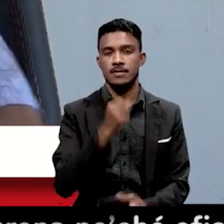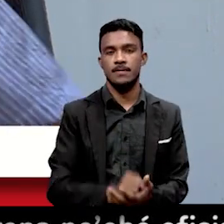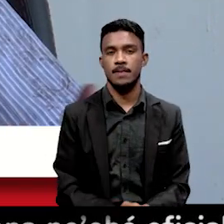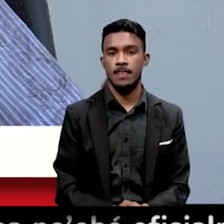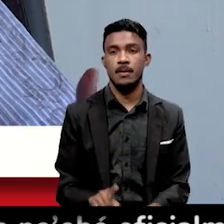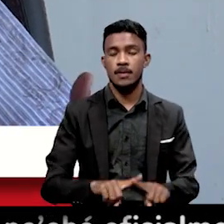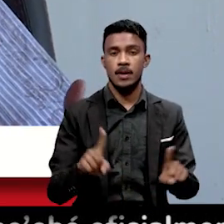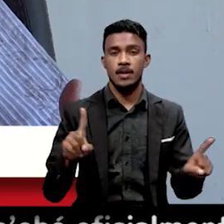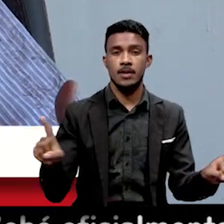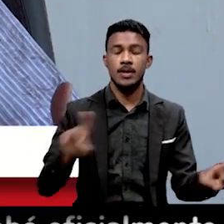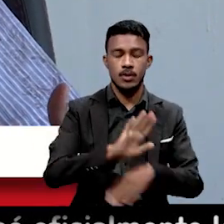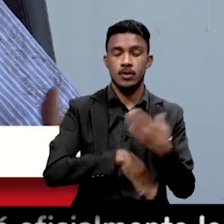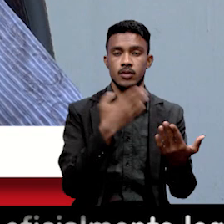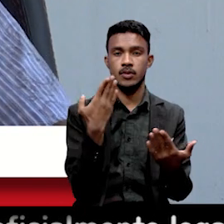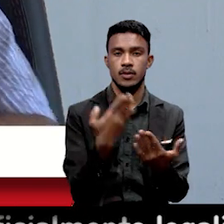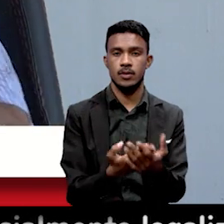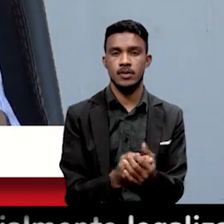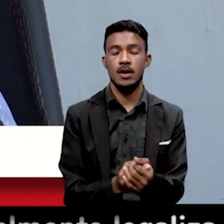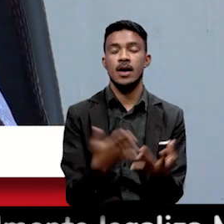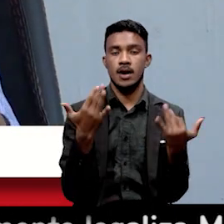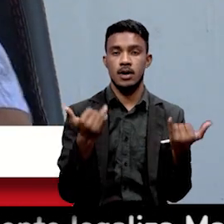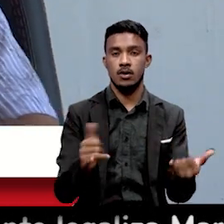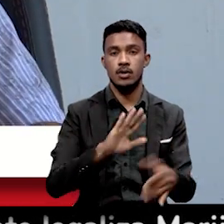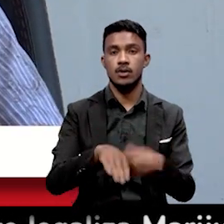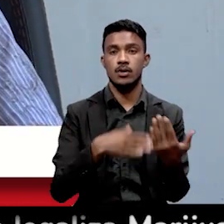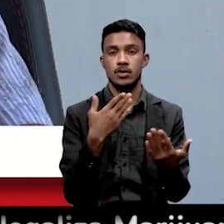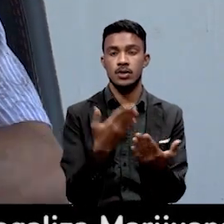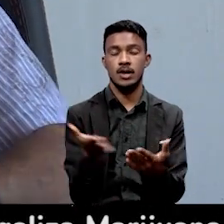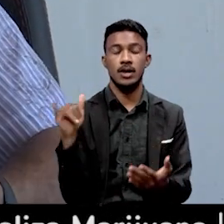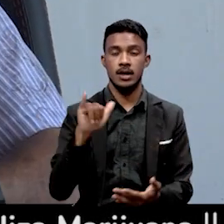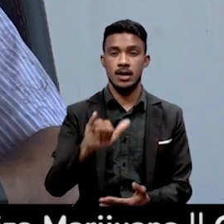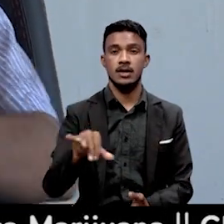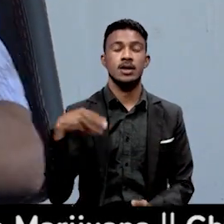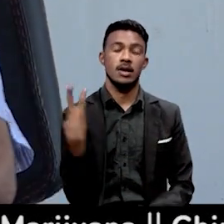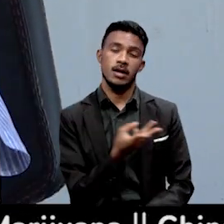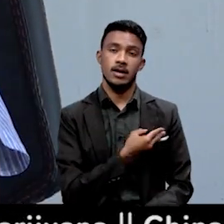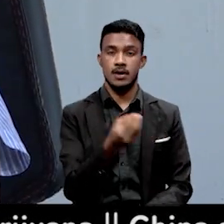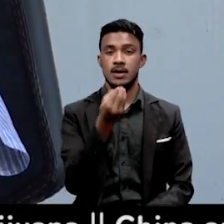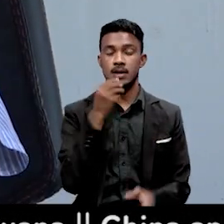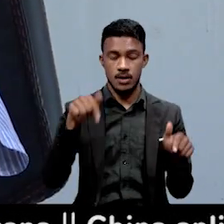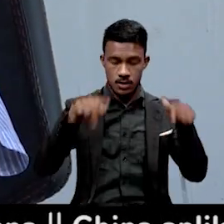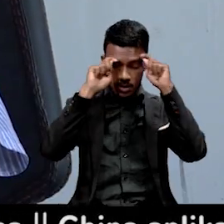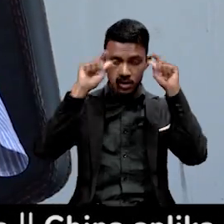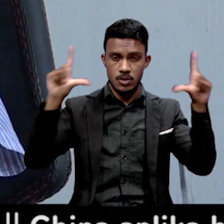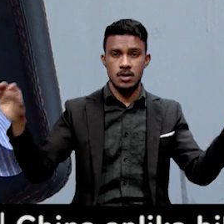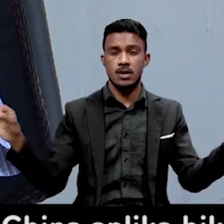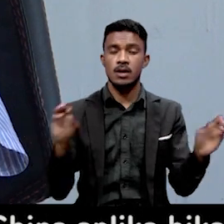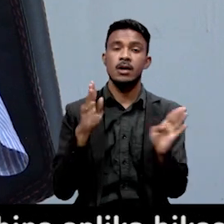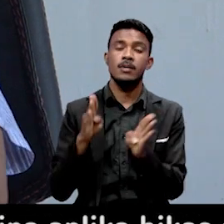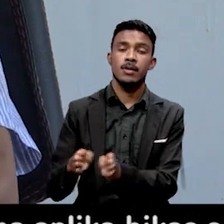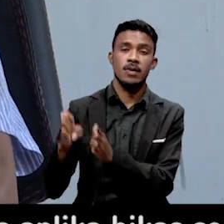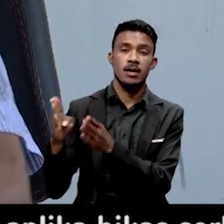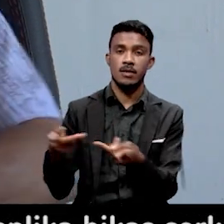Konsum di sektor sotot ni. Ah, agora buat cerne be me kita konsum ia sektor sotot ni ia Timor lah la perpar kondisi yang sepeda